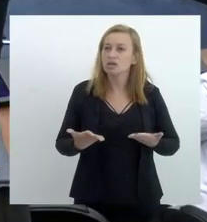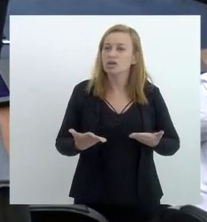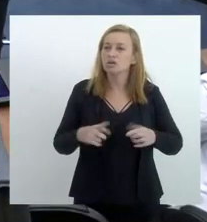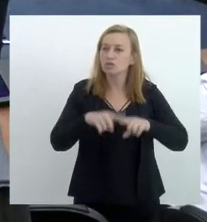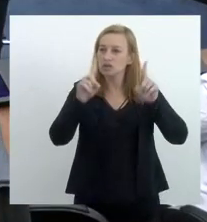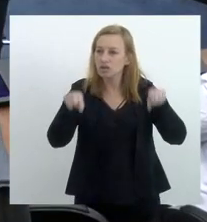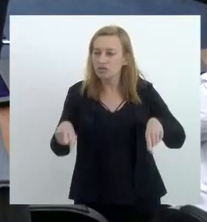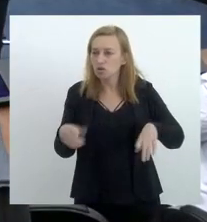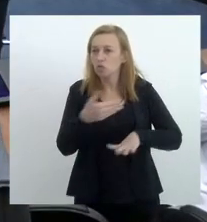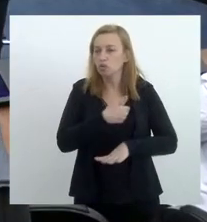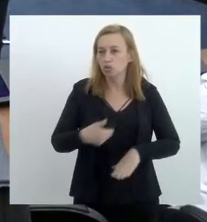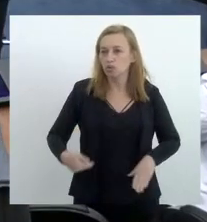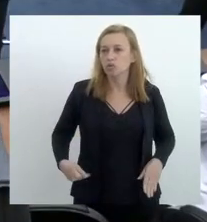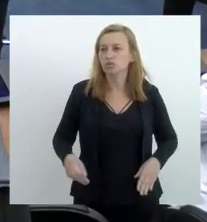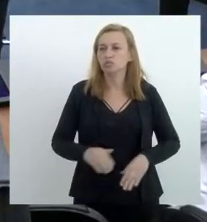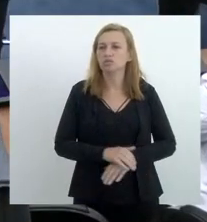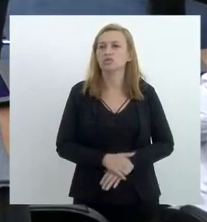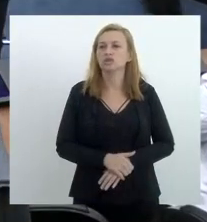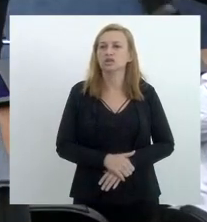Pública.